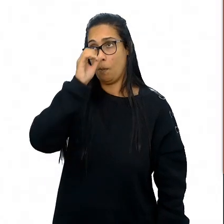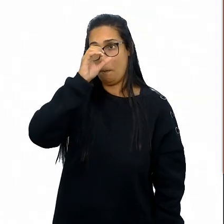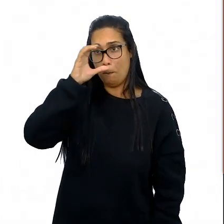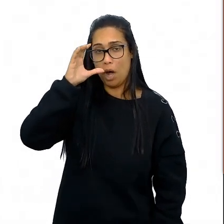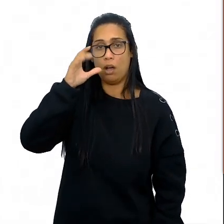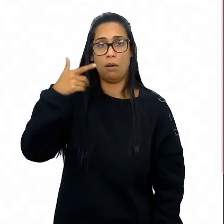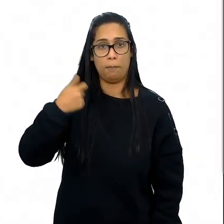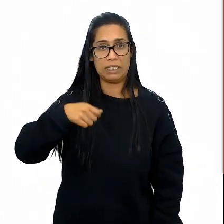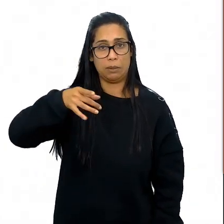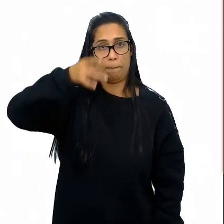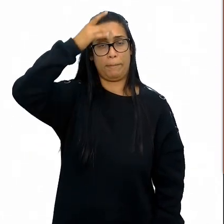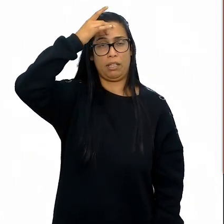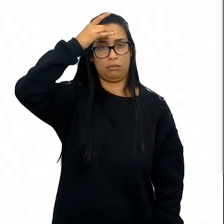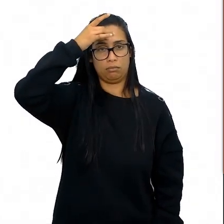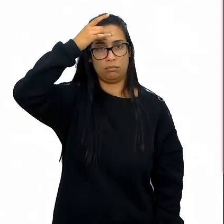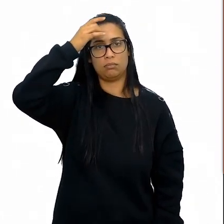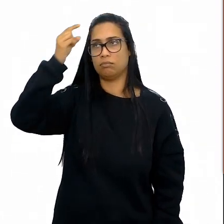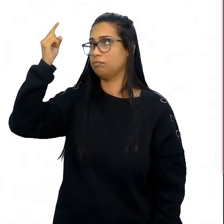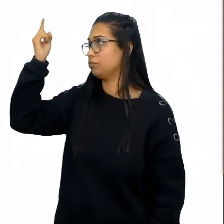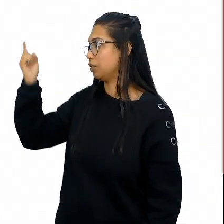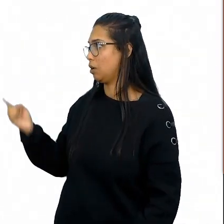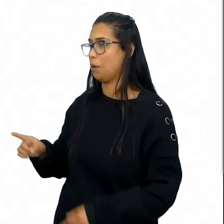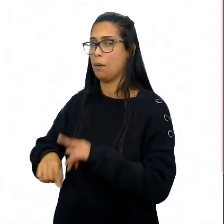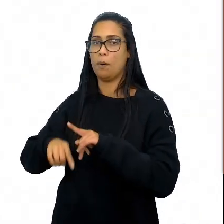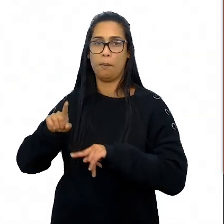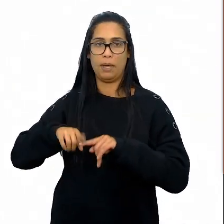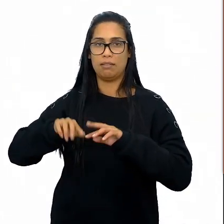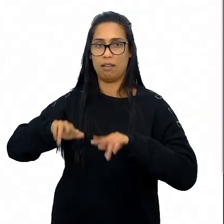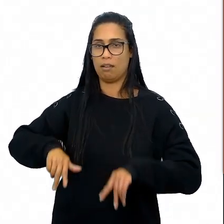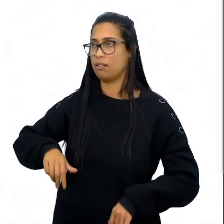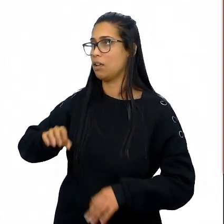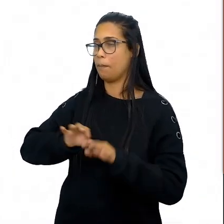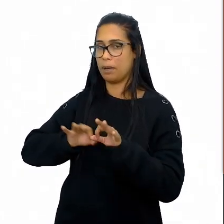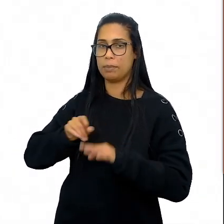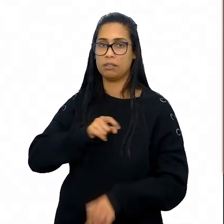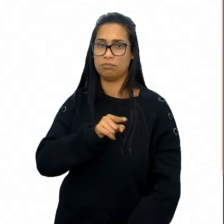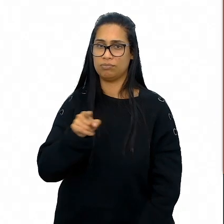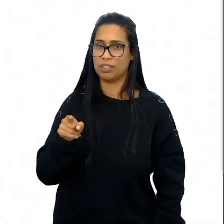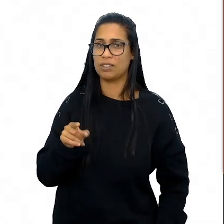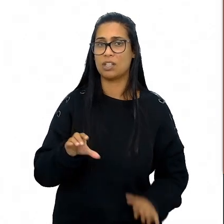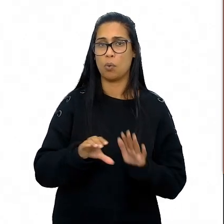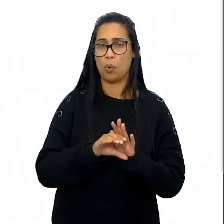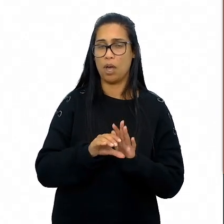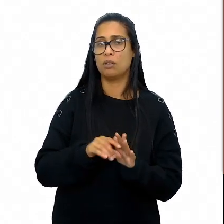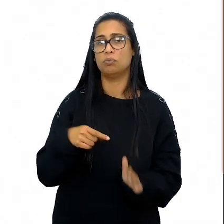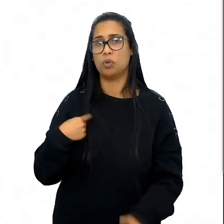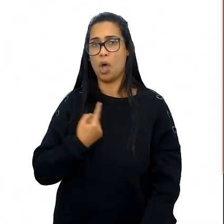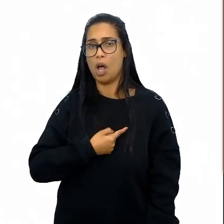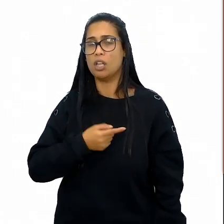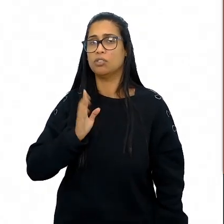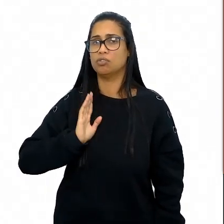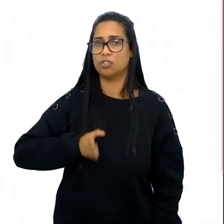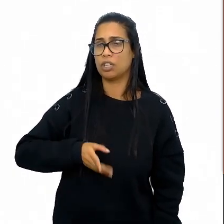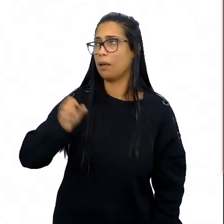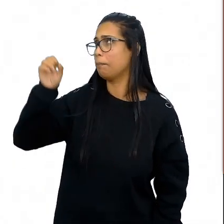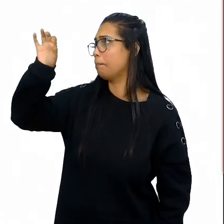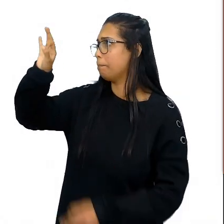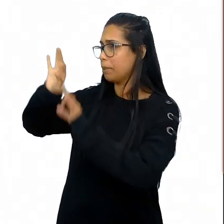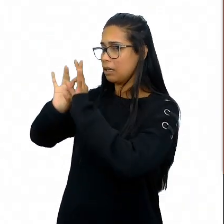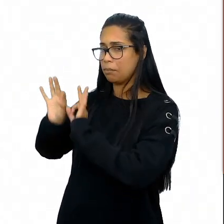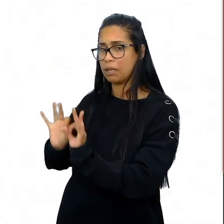tela a gente É mas aqui o uma parte né um trechinho né do do do organizador curricular